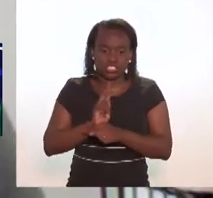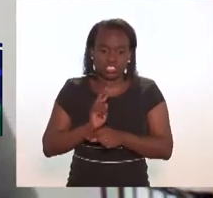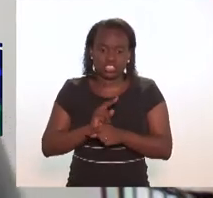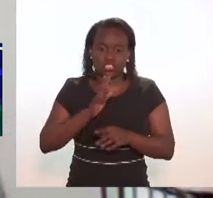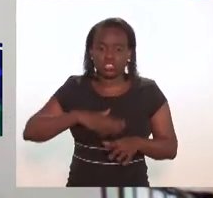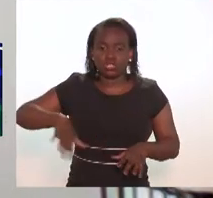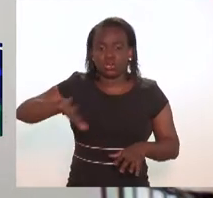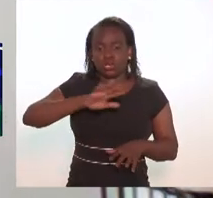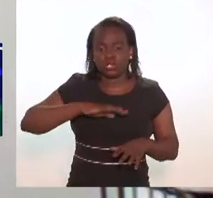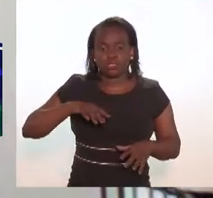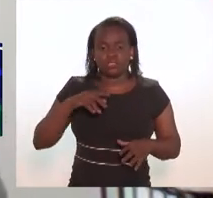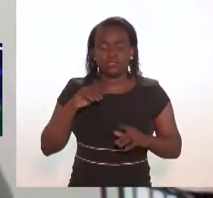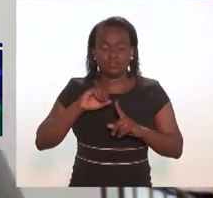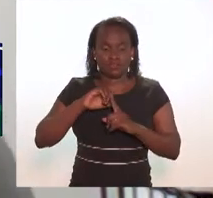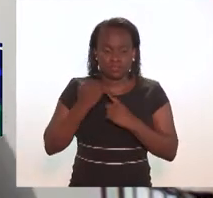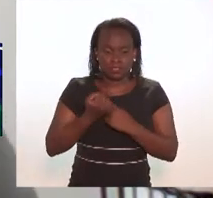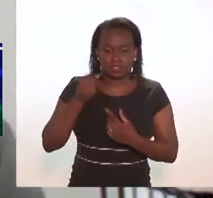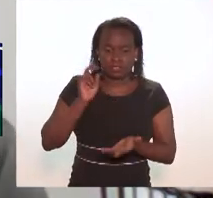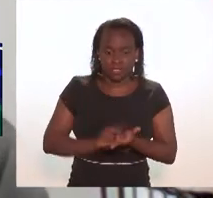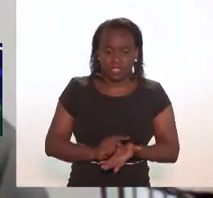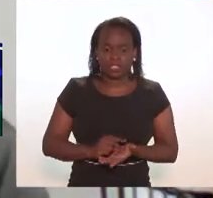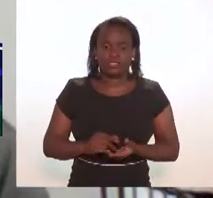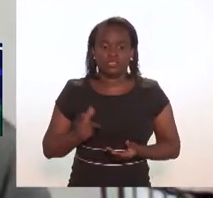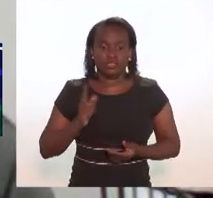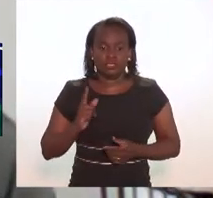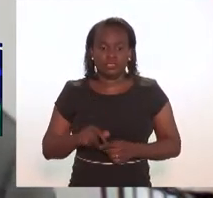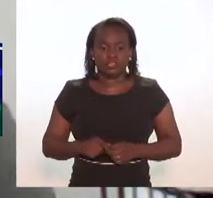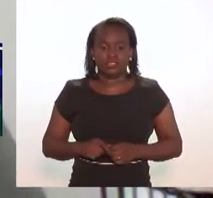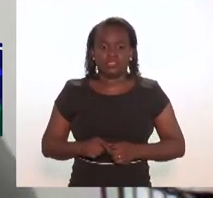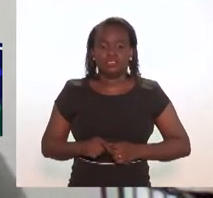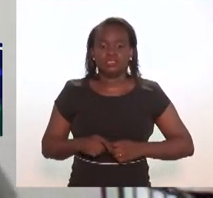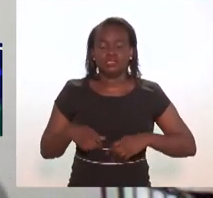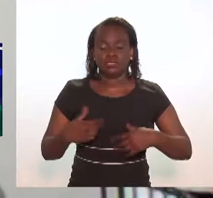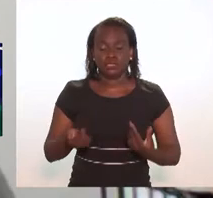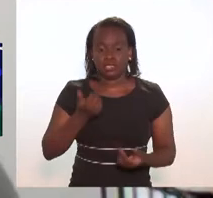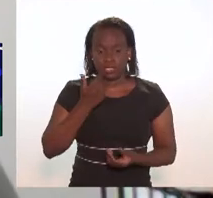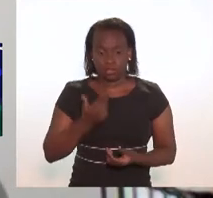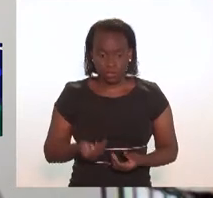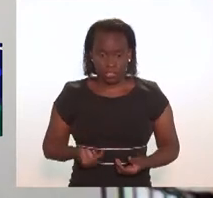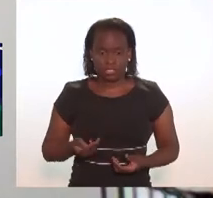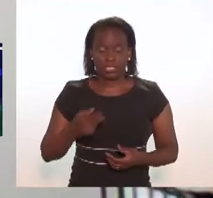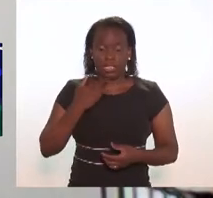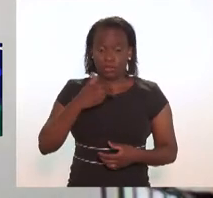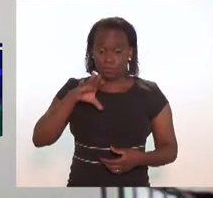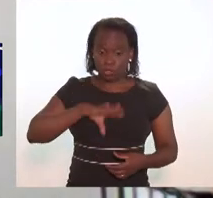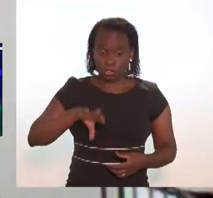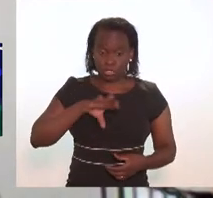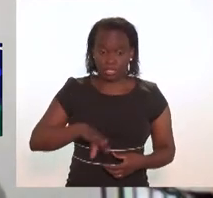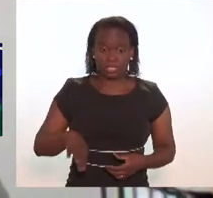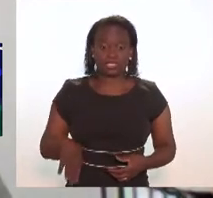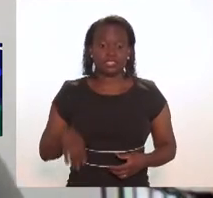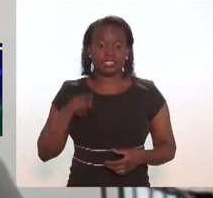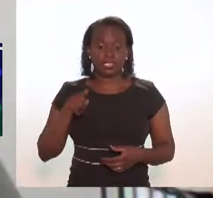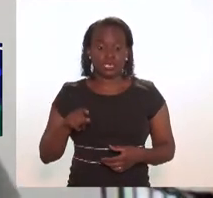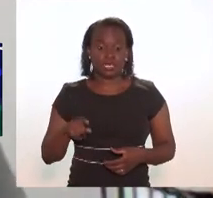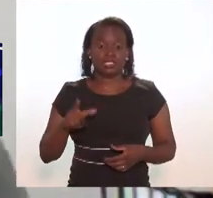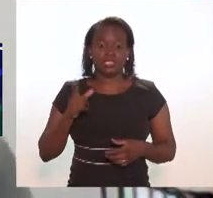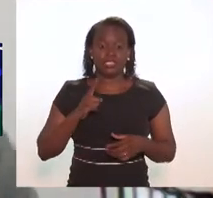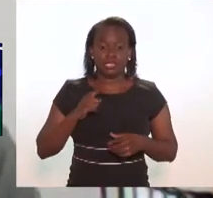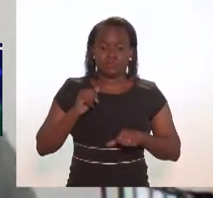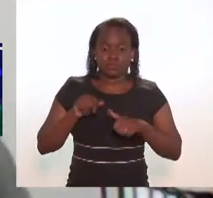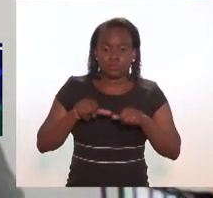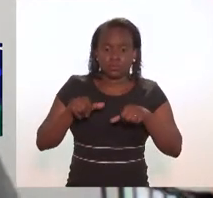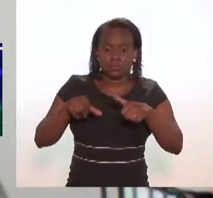nossa diversidade social no que diz respeito a gênero. A língua portuguesa, ela se definiu de uma